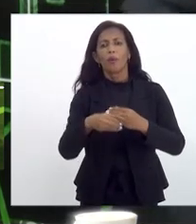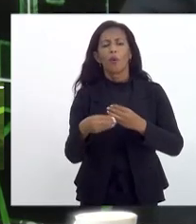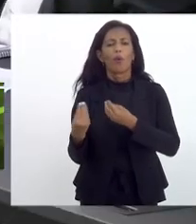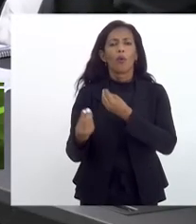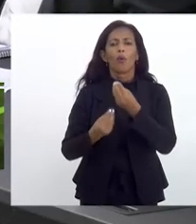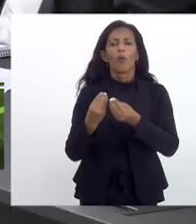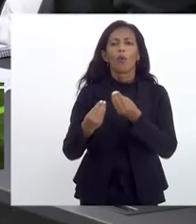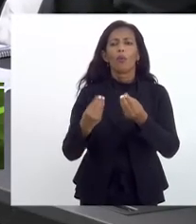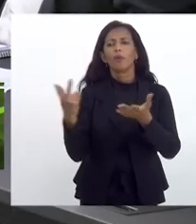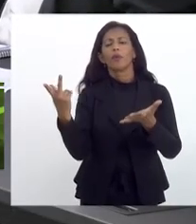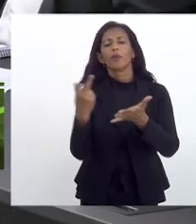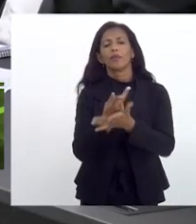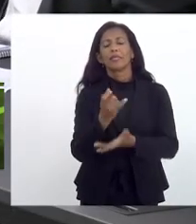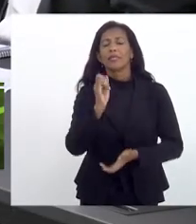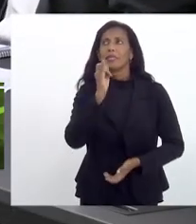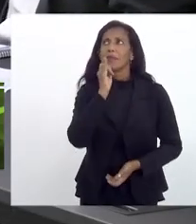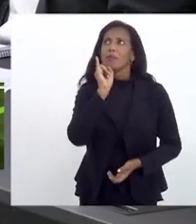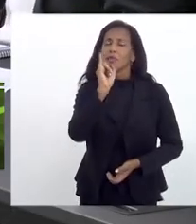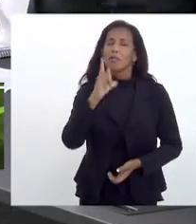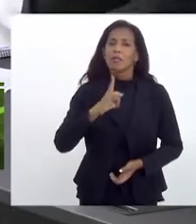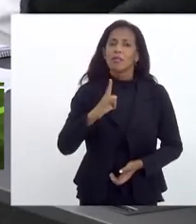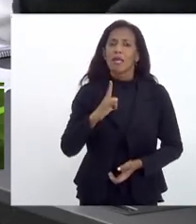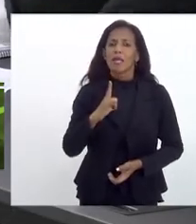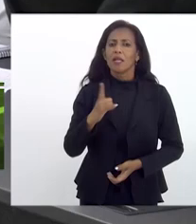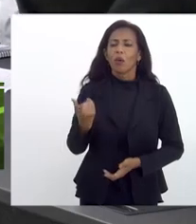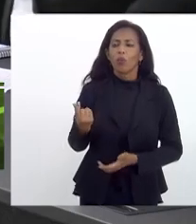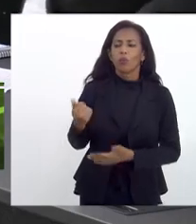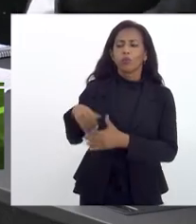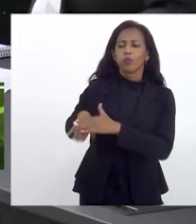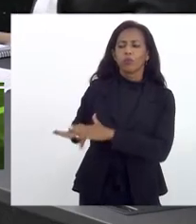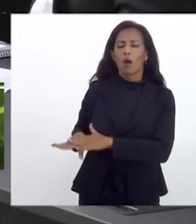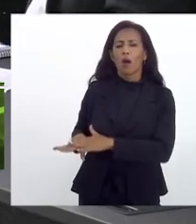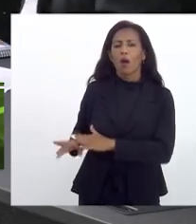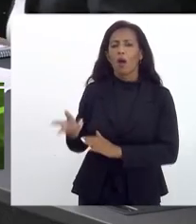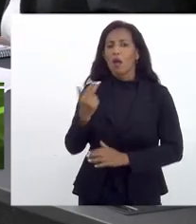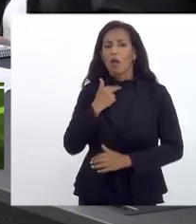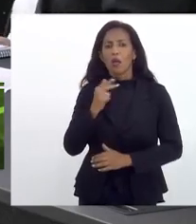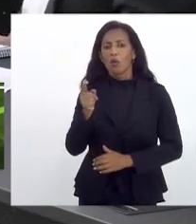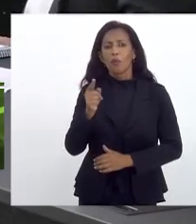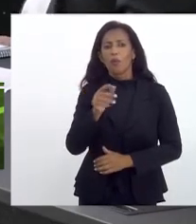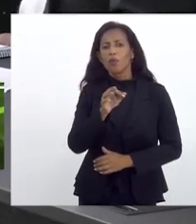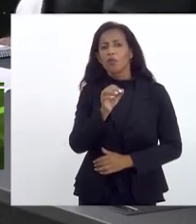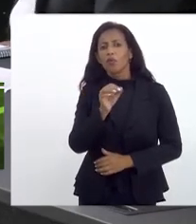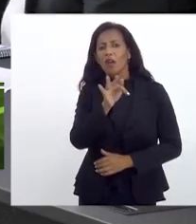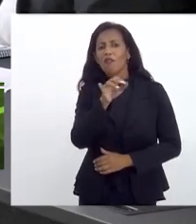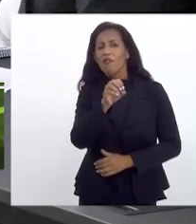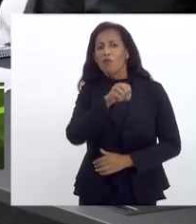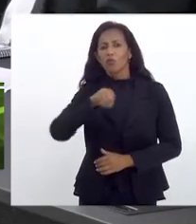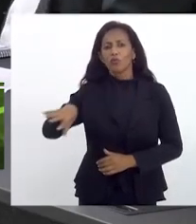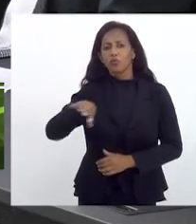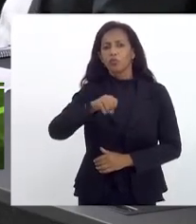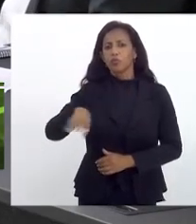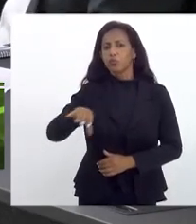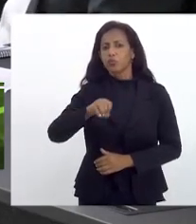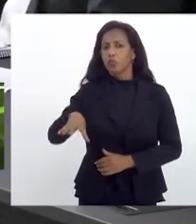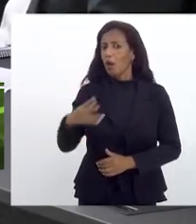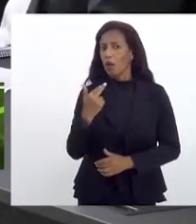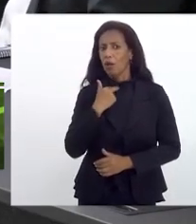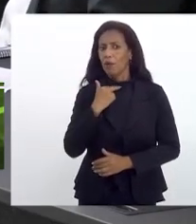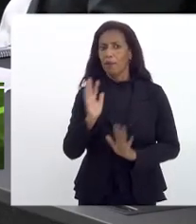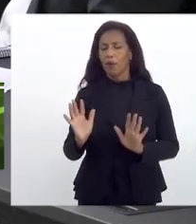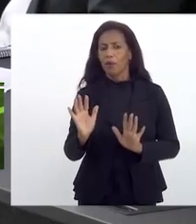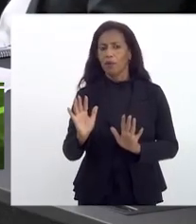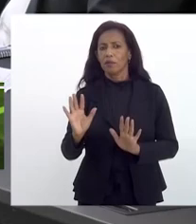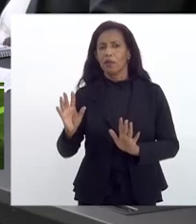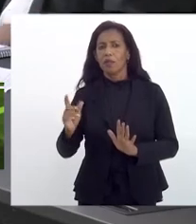funciona? Se ele tem caixa, eu não preciso botar a fonte sem lá. Se ele tiver... sem gera superávit, a gente